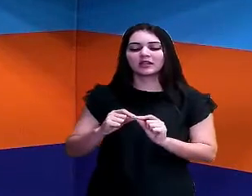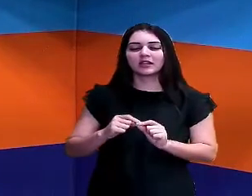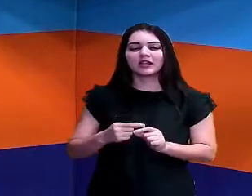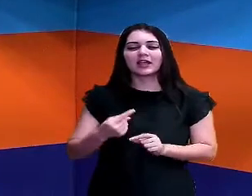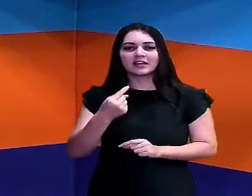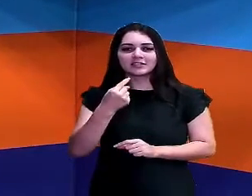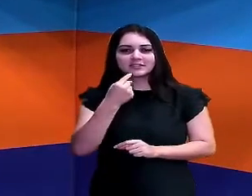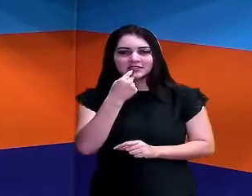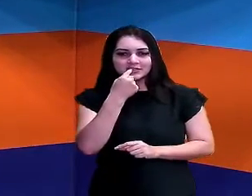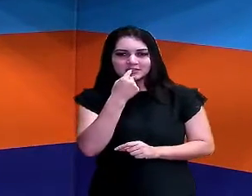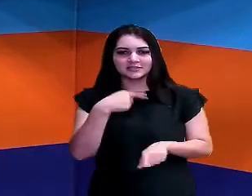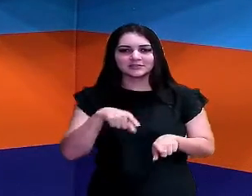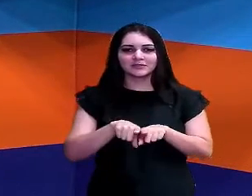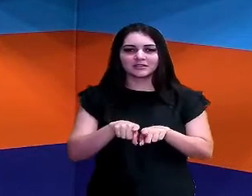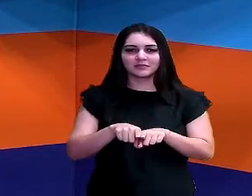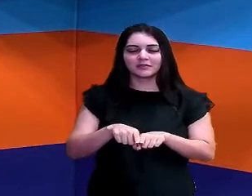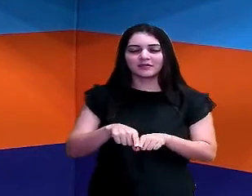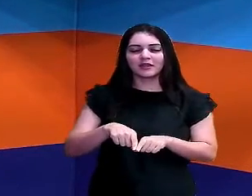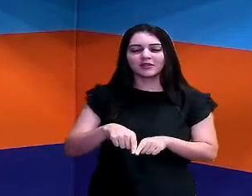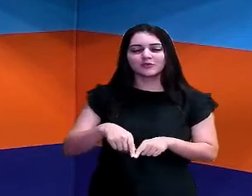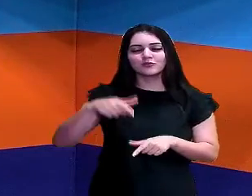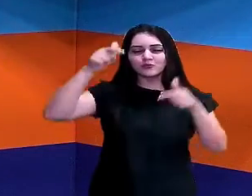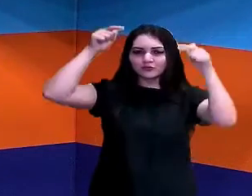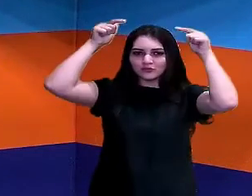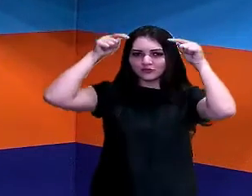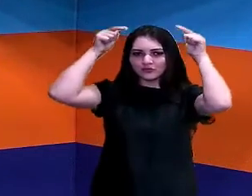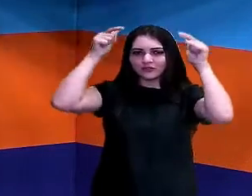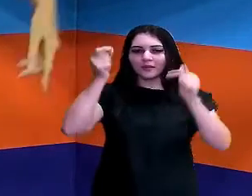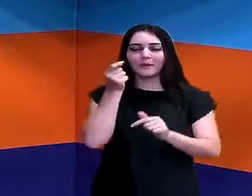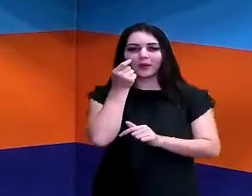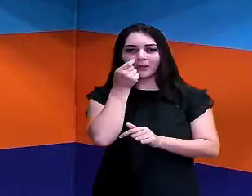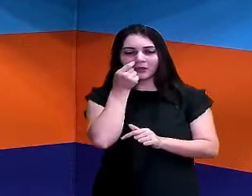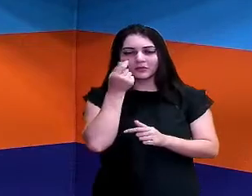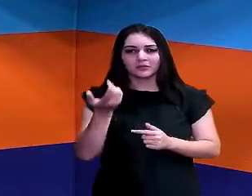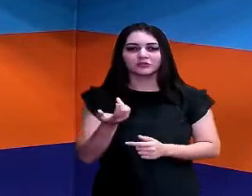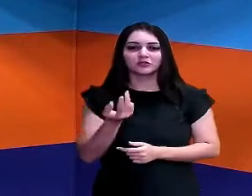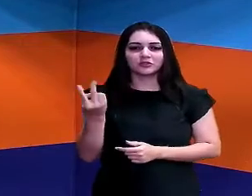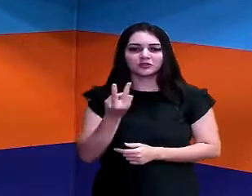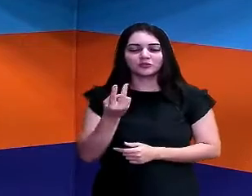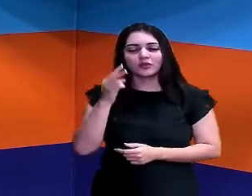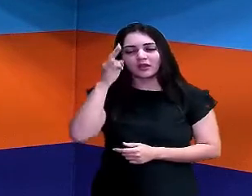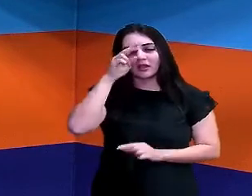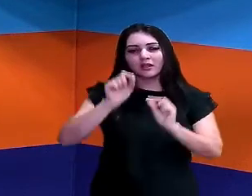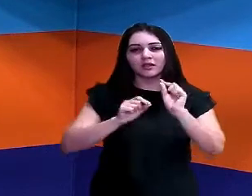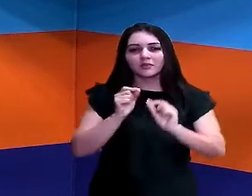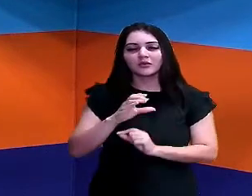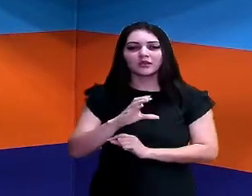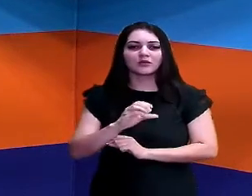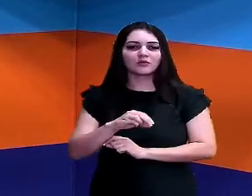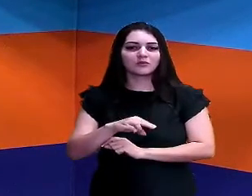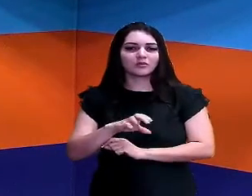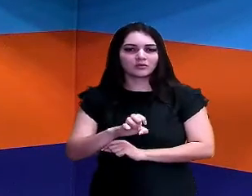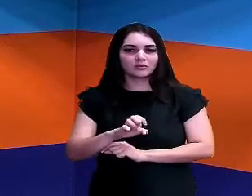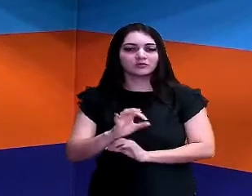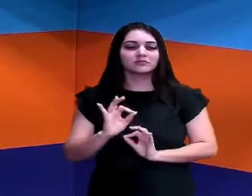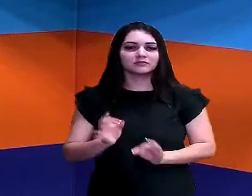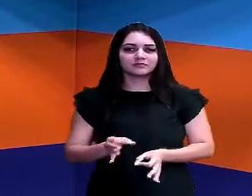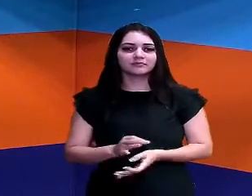cenourinha e o chapeuzinho da bruxa, que as duas lembram um cone, tá certo?